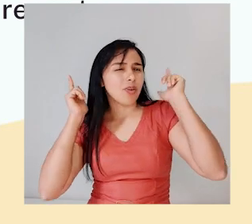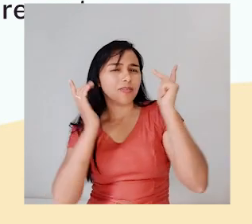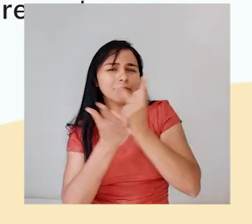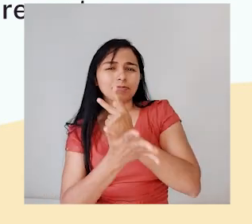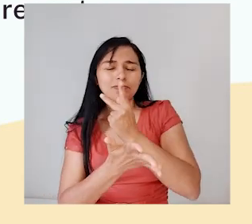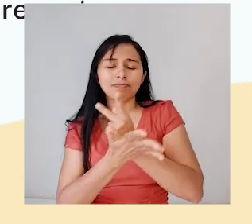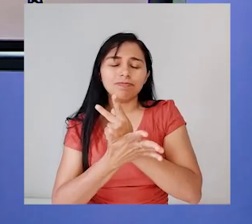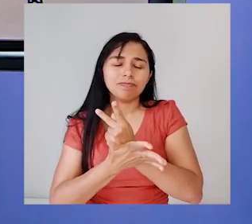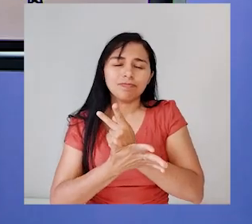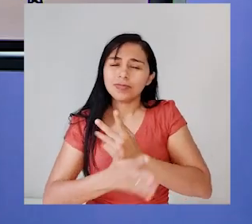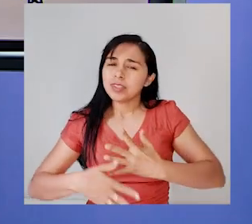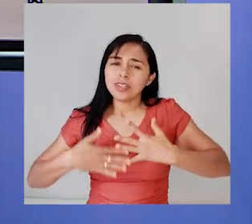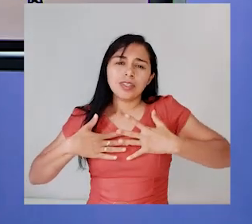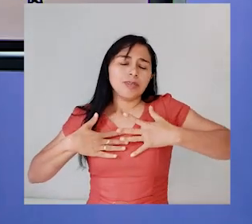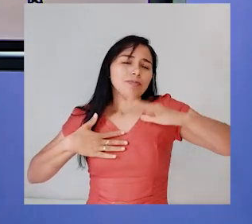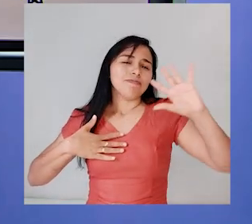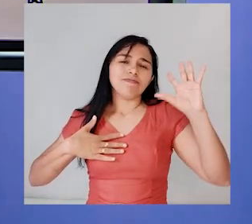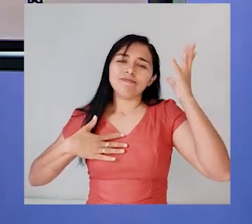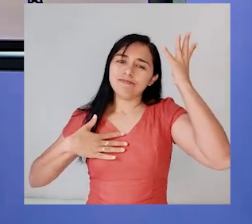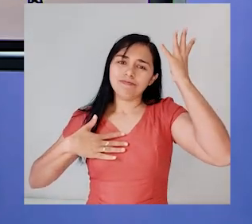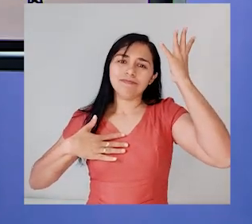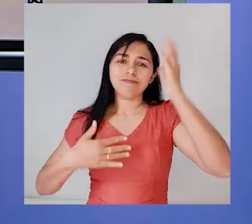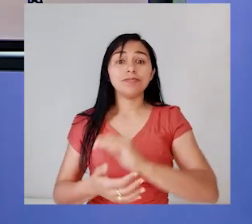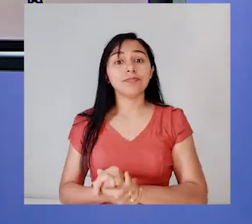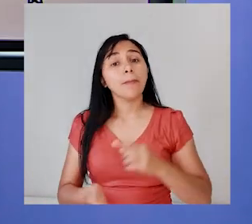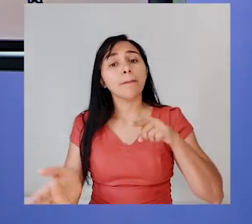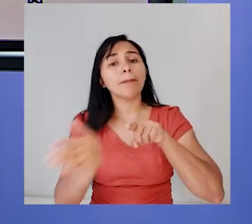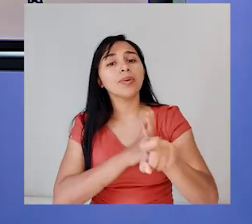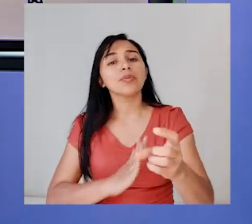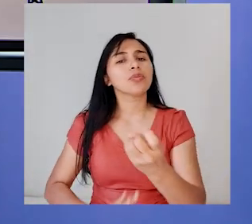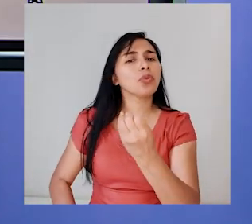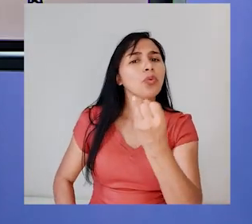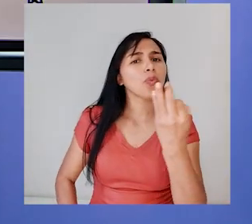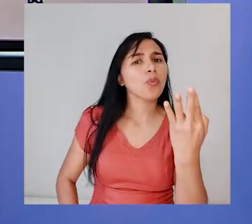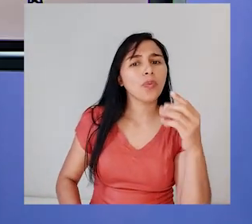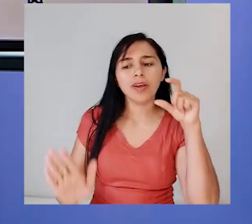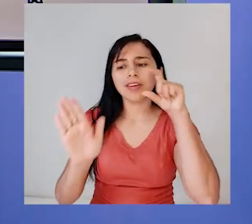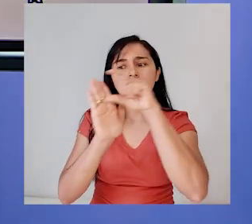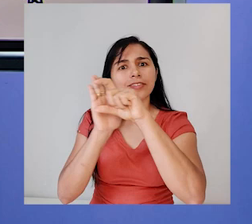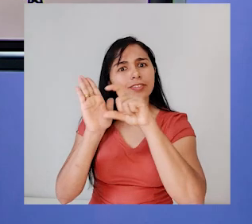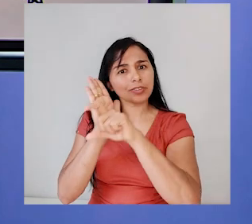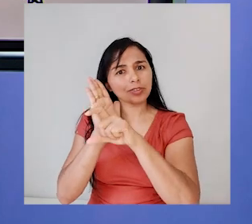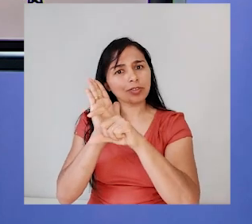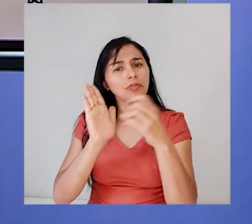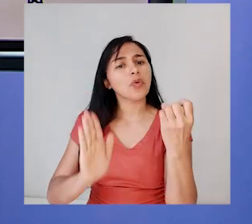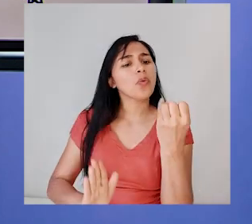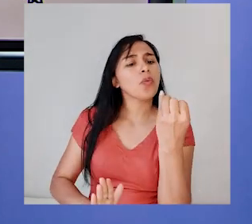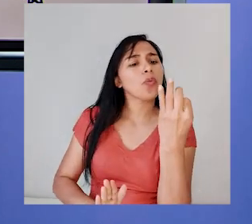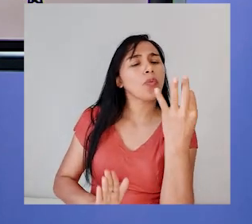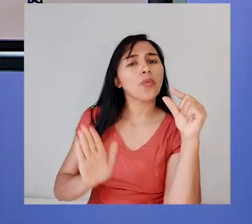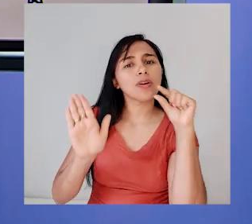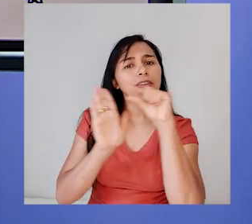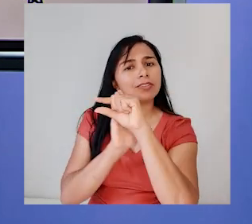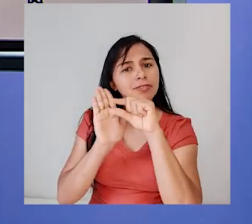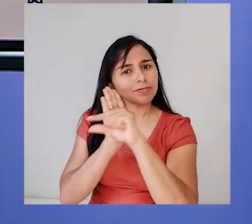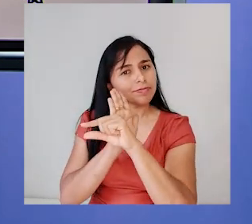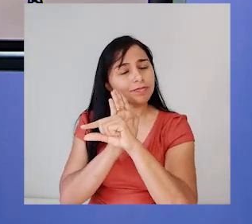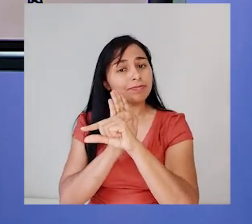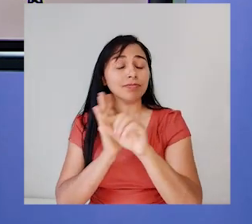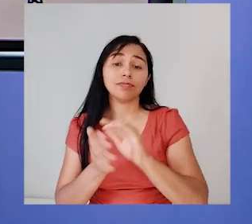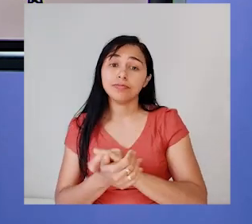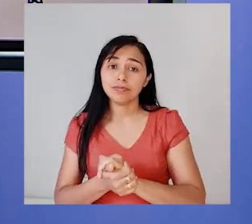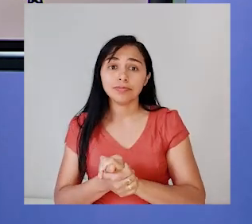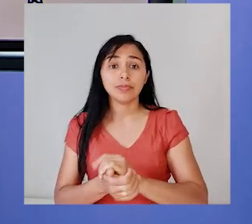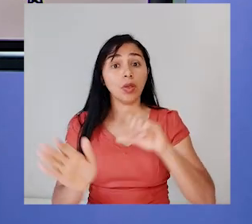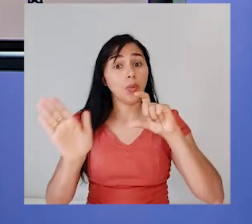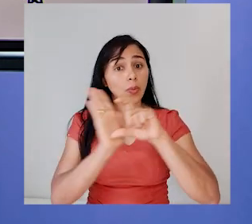que de repente. Quantas estrofes e quantos versos há neste poema? Vocês lembram? Estrofe e verso